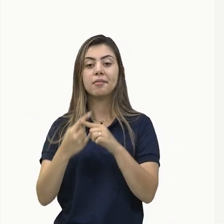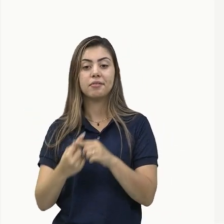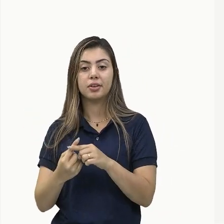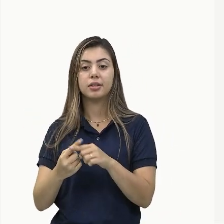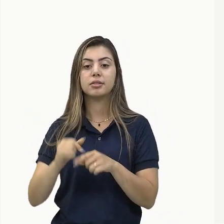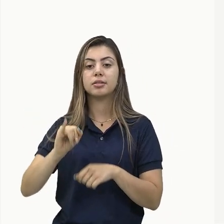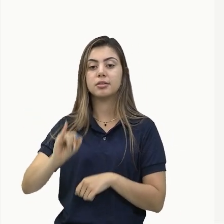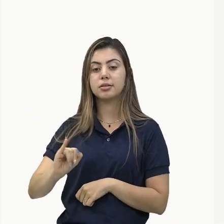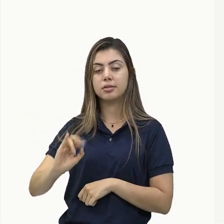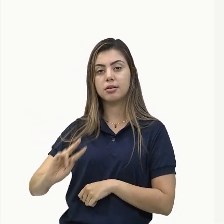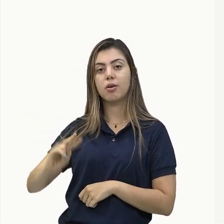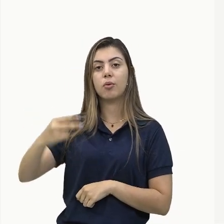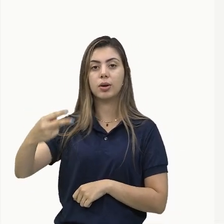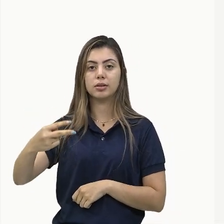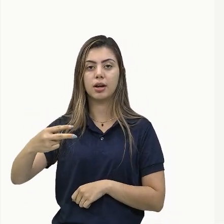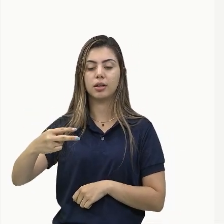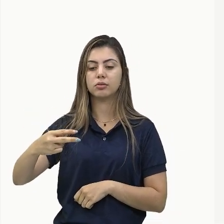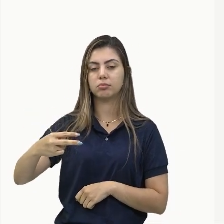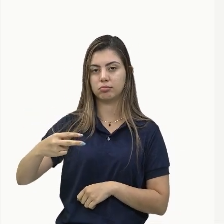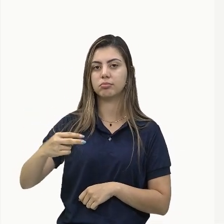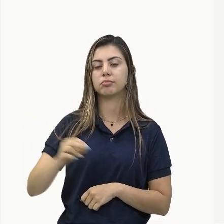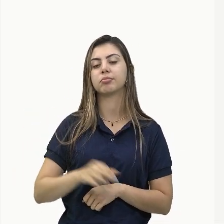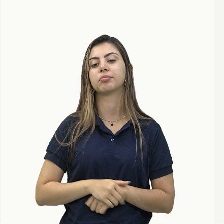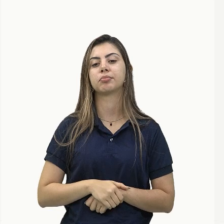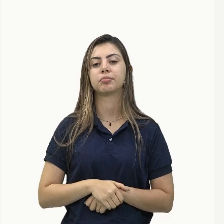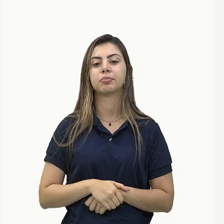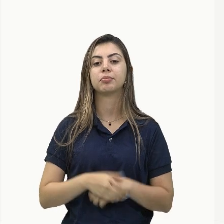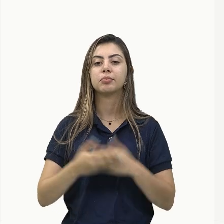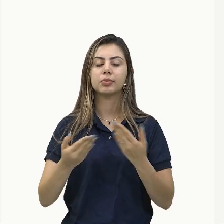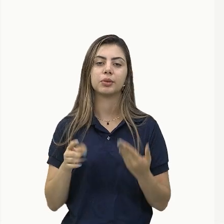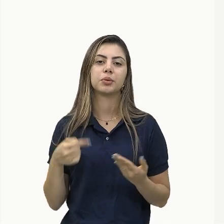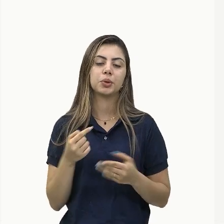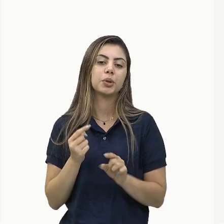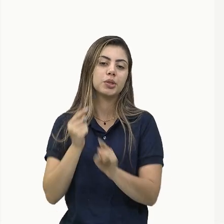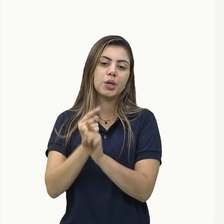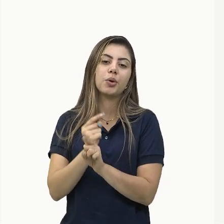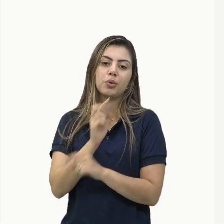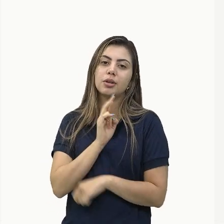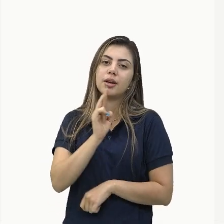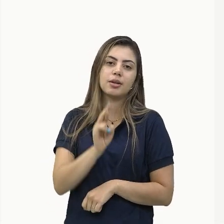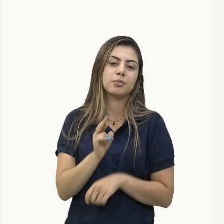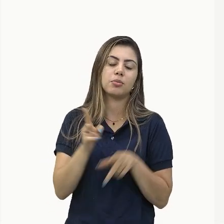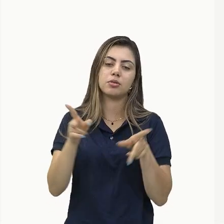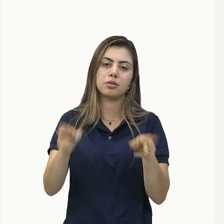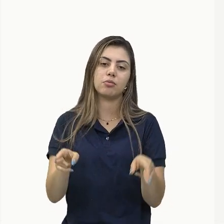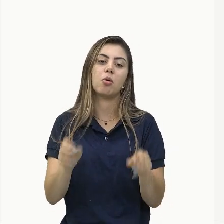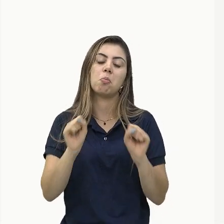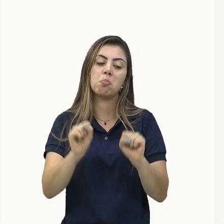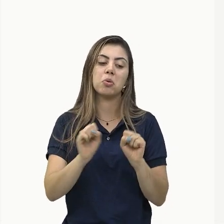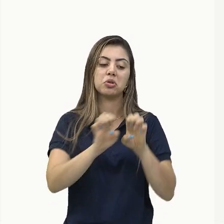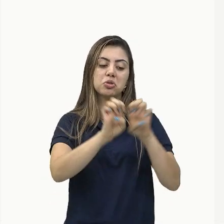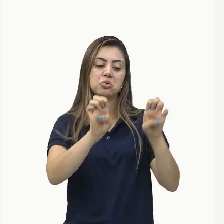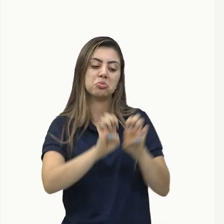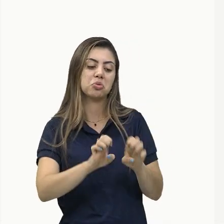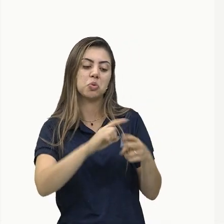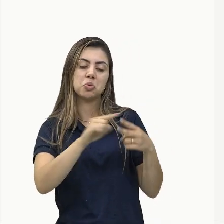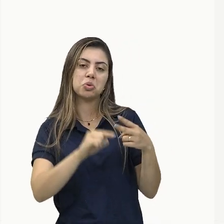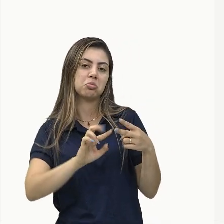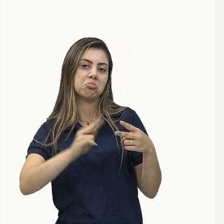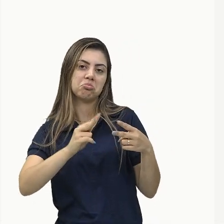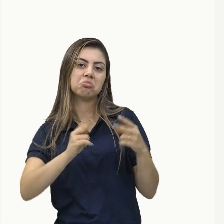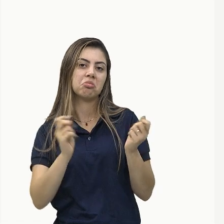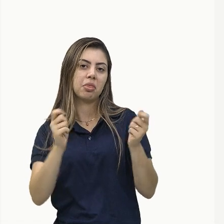corrente elétrica elevada ao quadrado, que eu vou obter também o mesmo valor, e eu vou chamar isso aí de potência